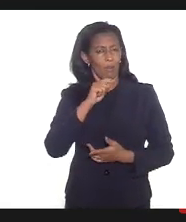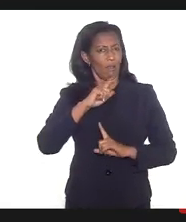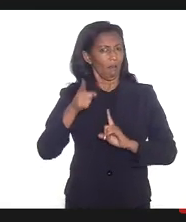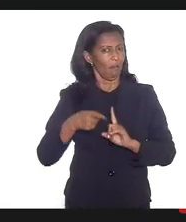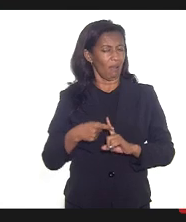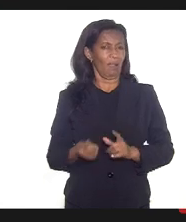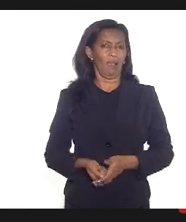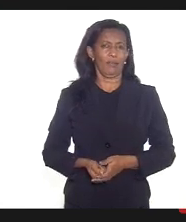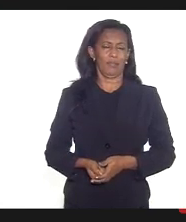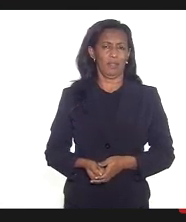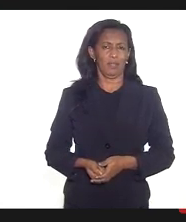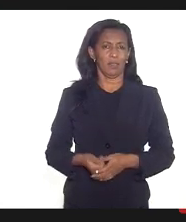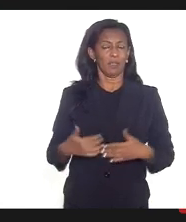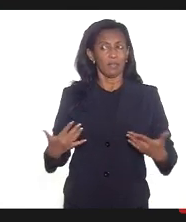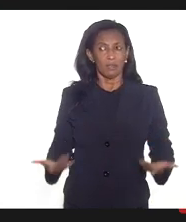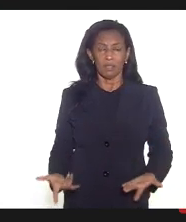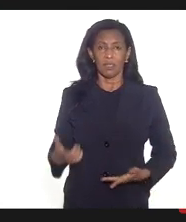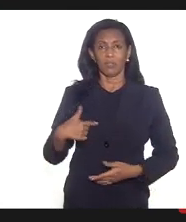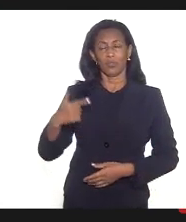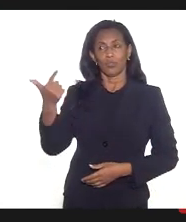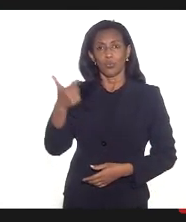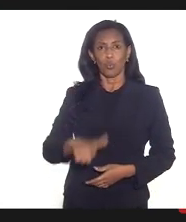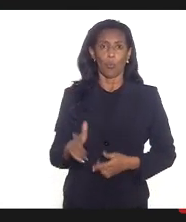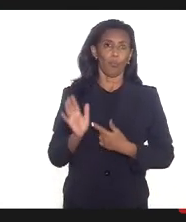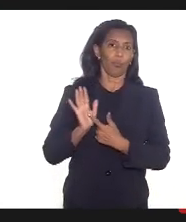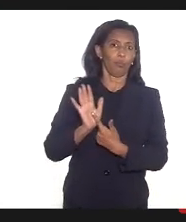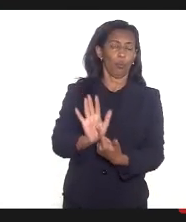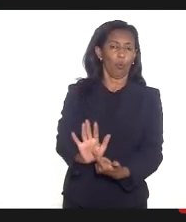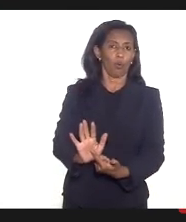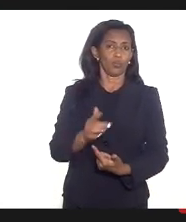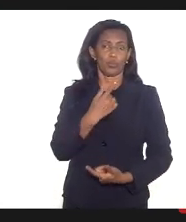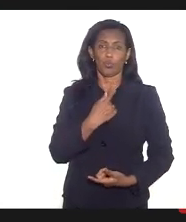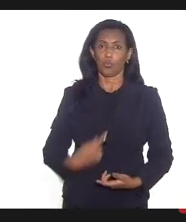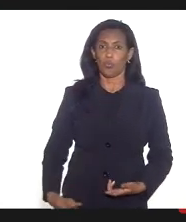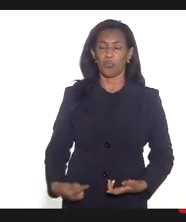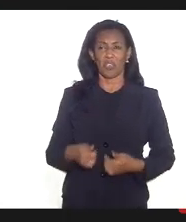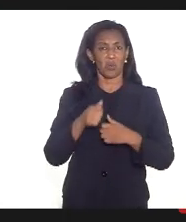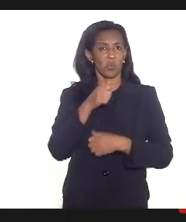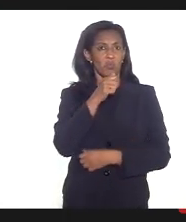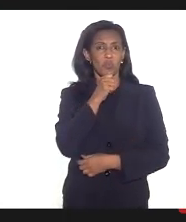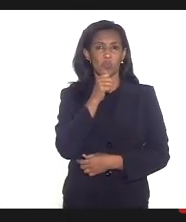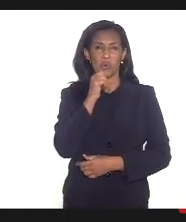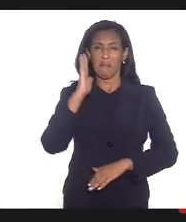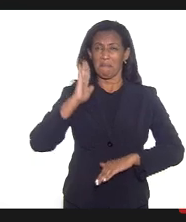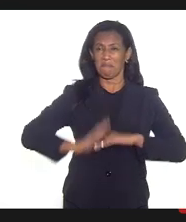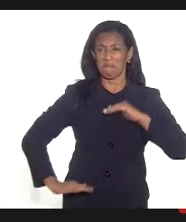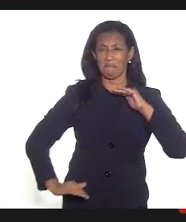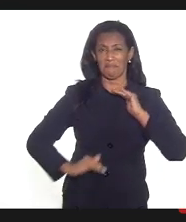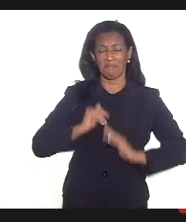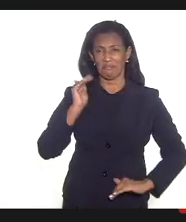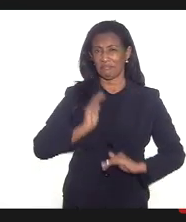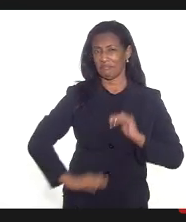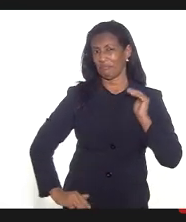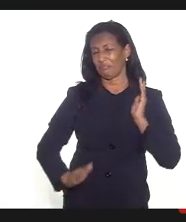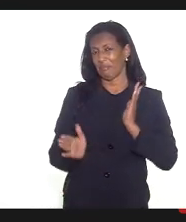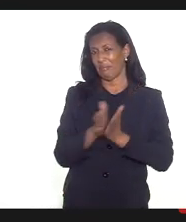grávida e mais uma vez demonstra que o governo não tem nenhuma a cidade